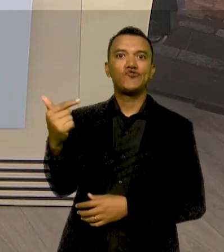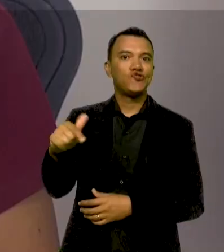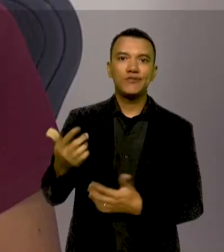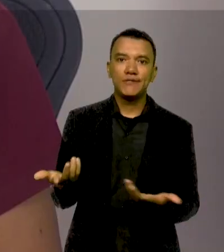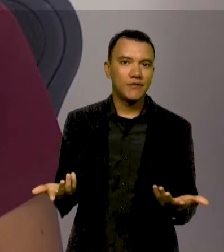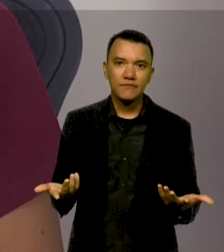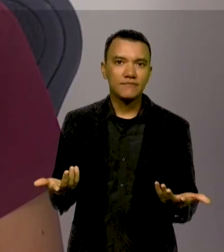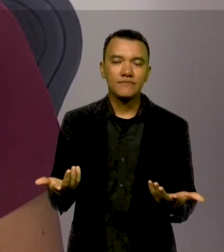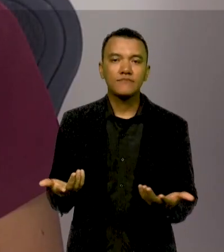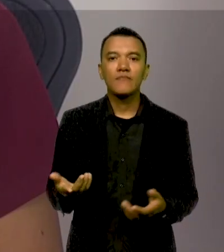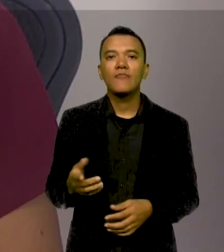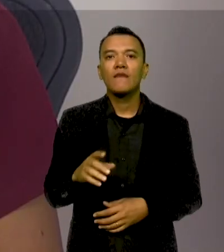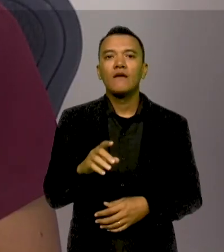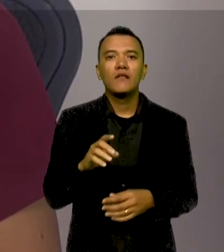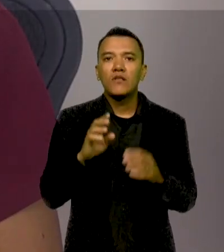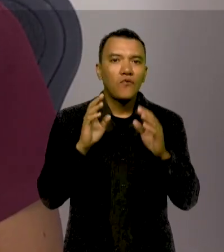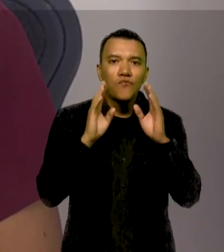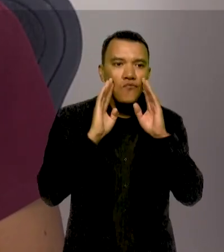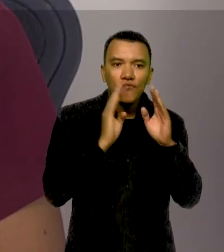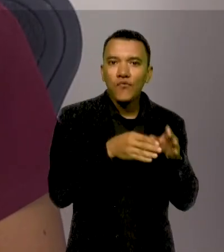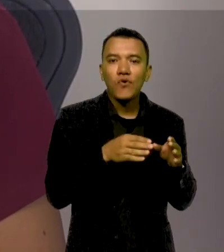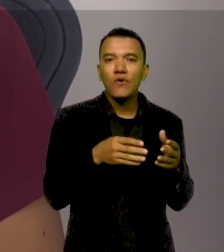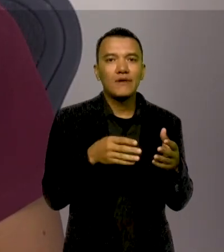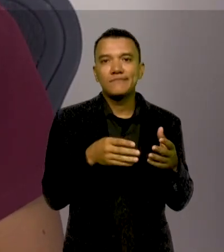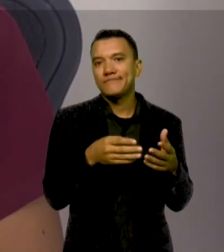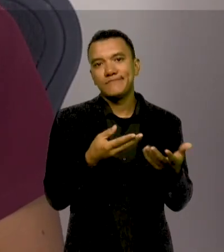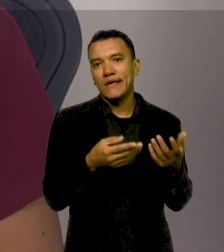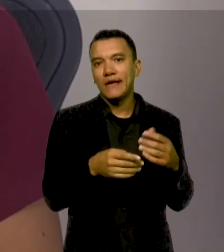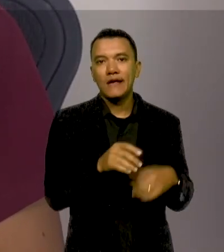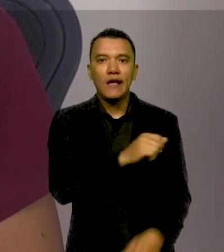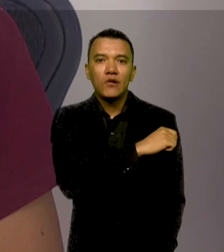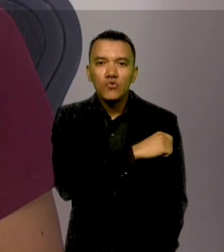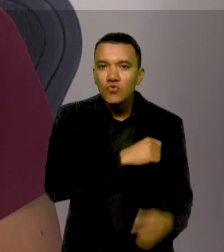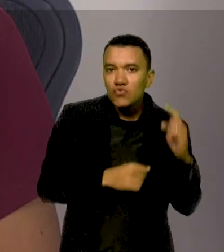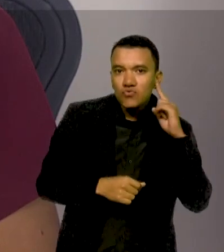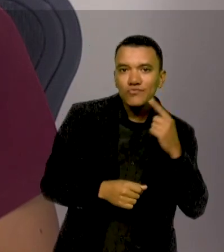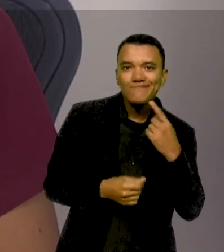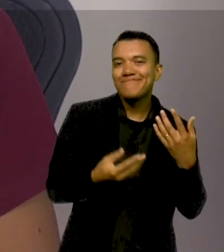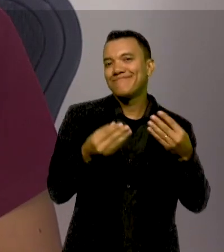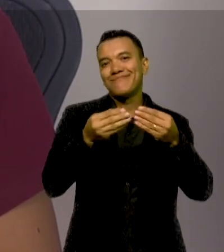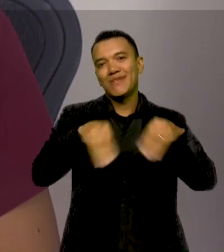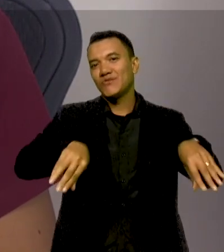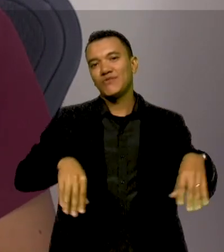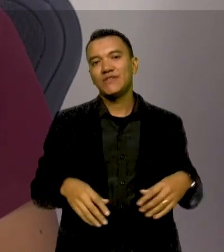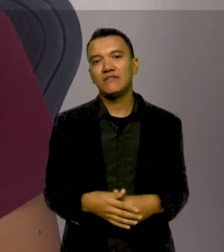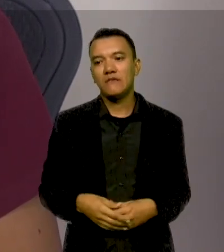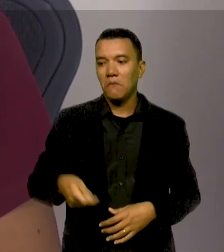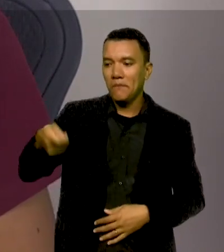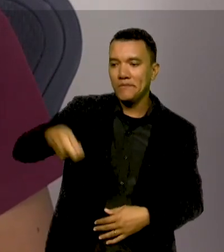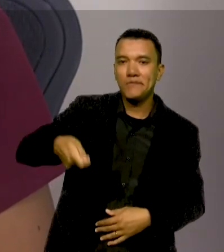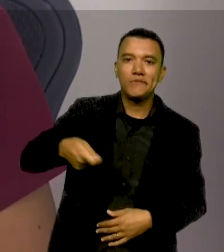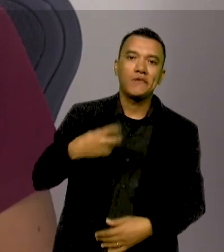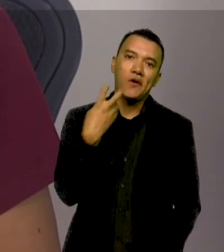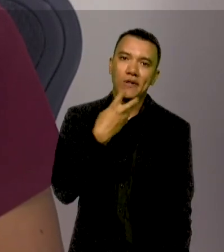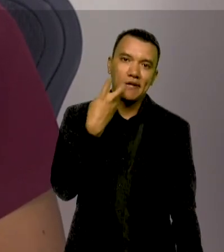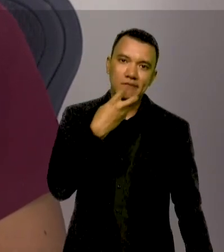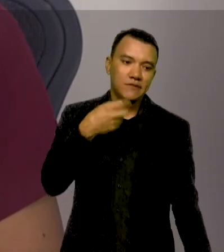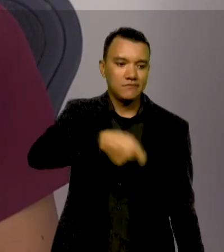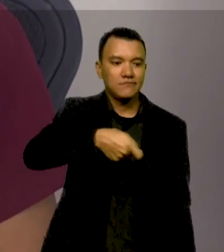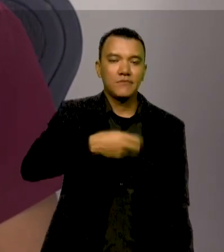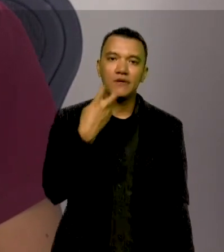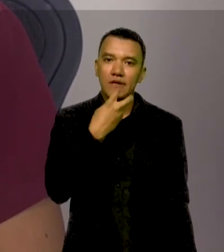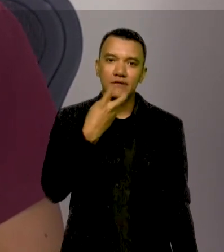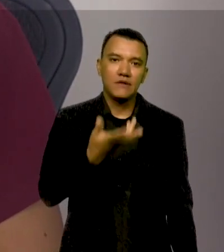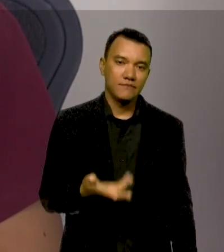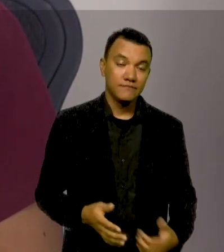muito... eles tinham muitos prejuízos por conta da questão da exigência da oralidade. E a partir